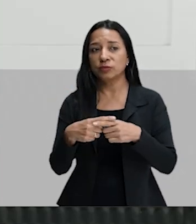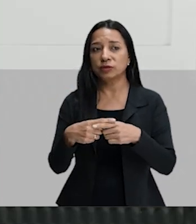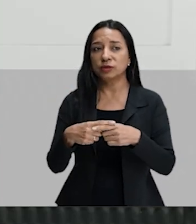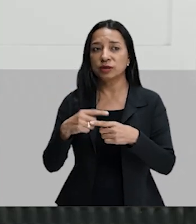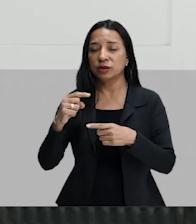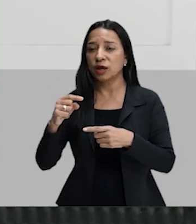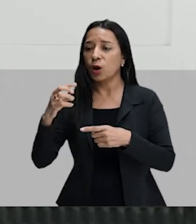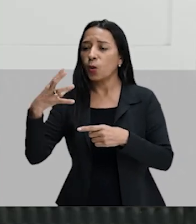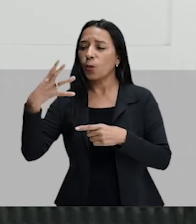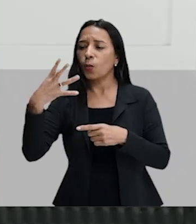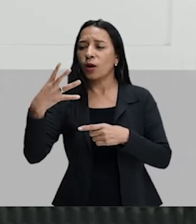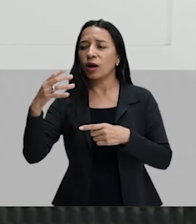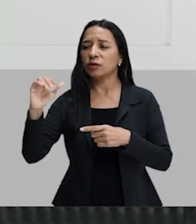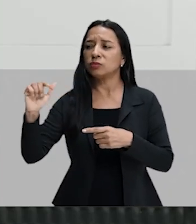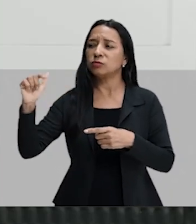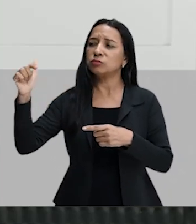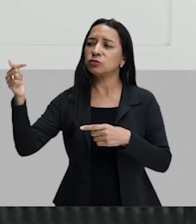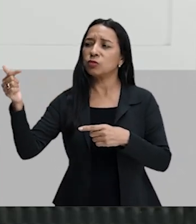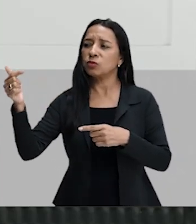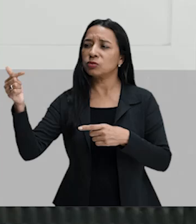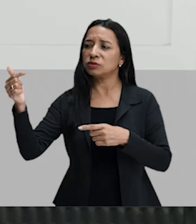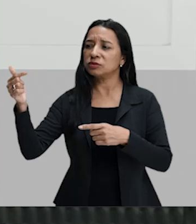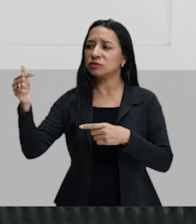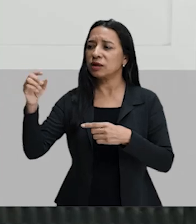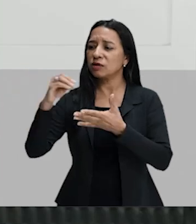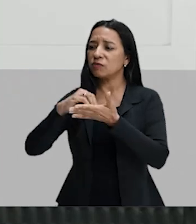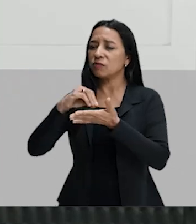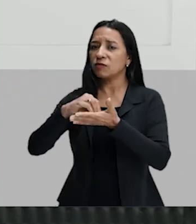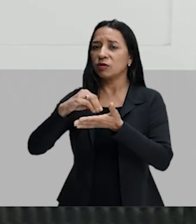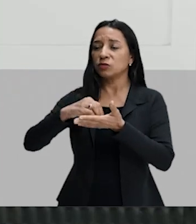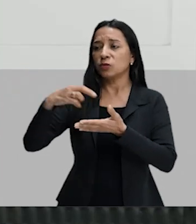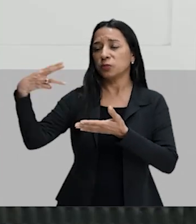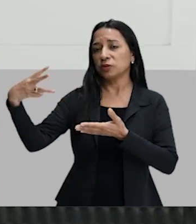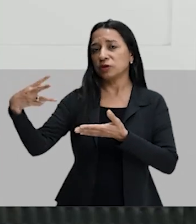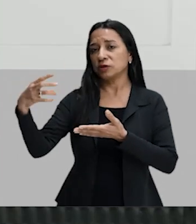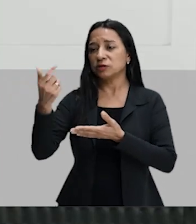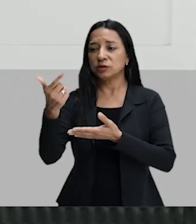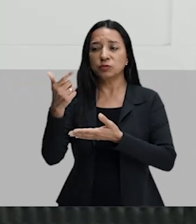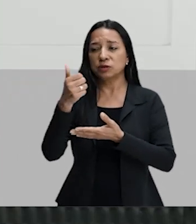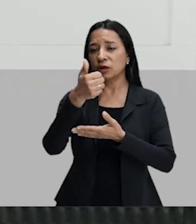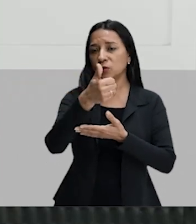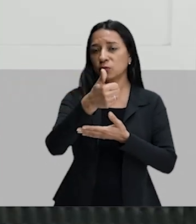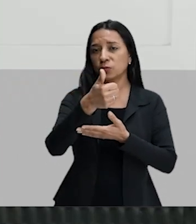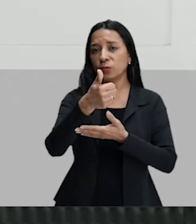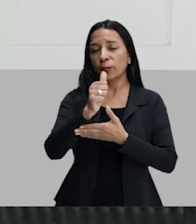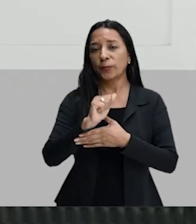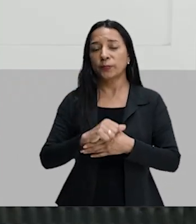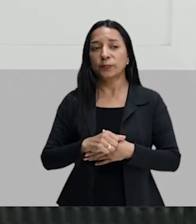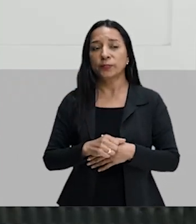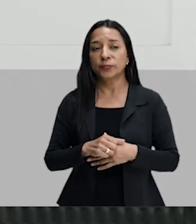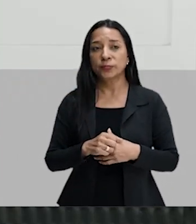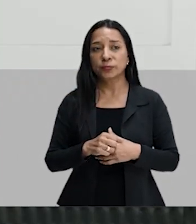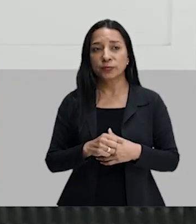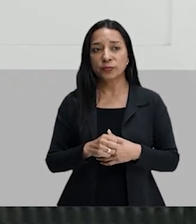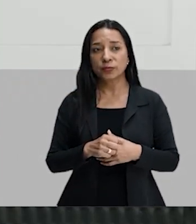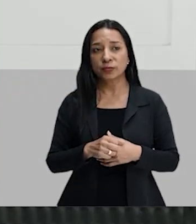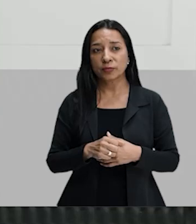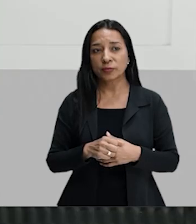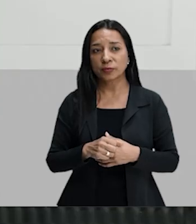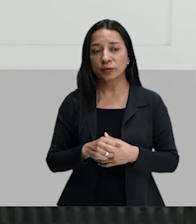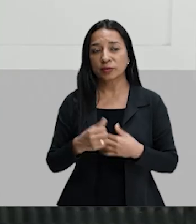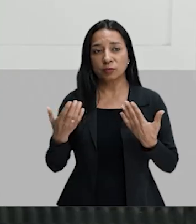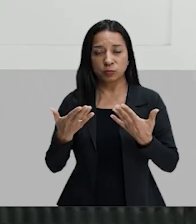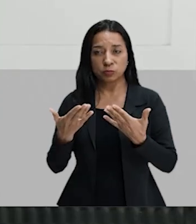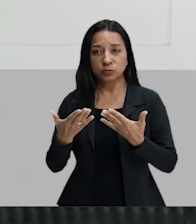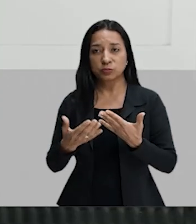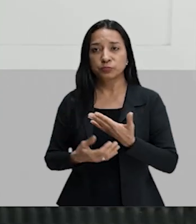4 para o 2, ó. Pulou o 3 e não tem o expoente 1 também. Mas não deixa de ser um polinômio por causa disso. Então, nesse caso aqui,